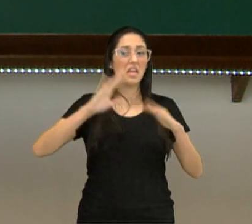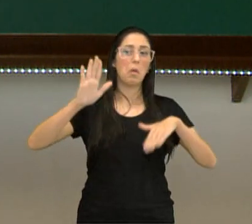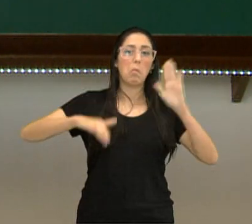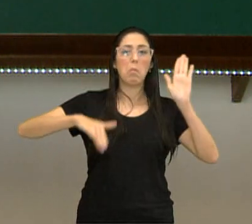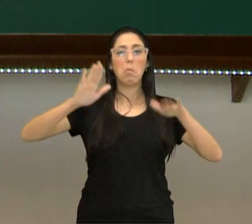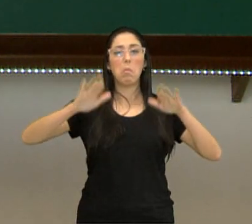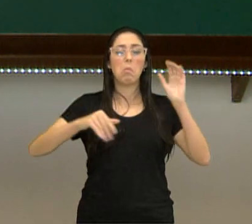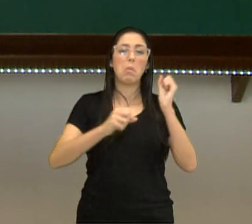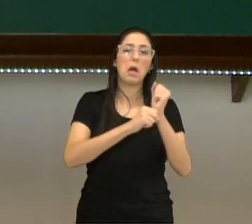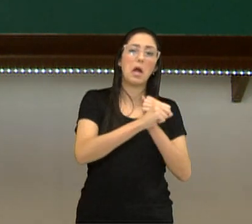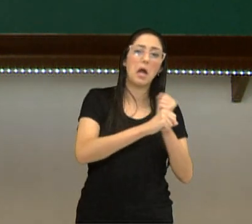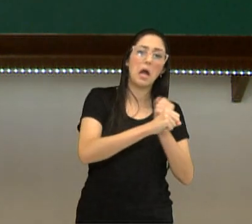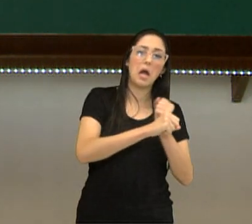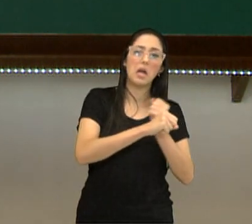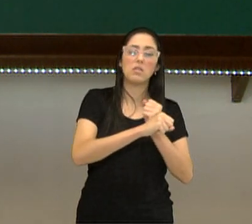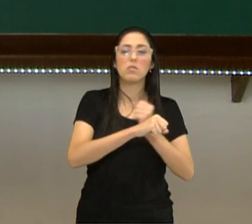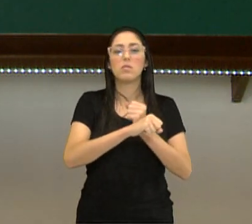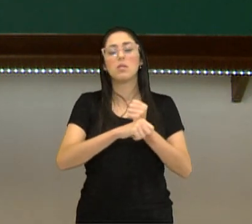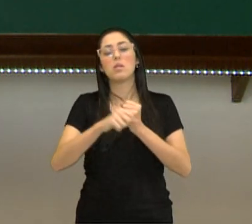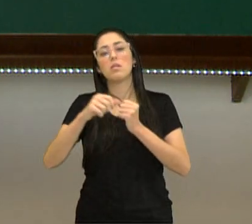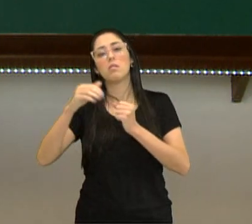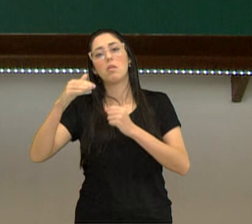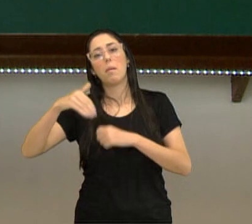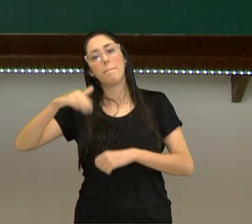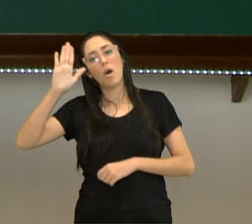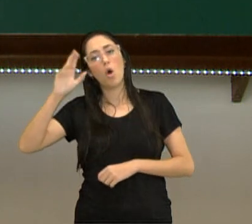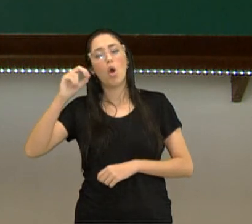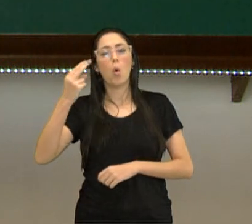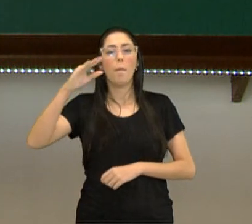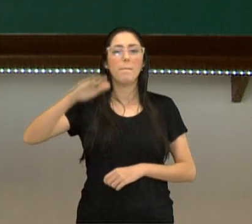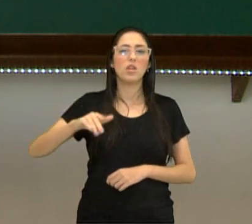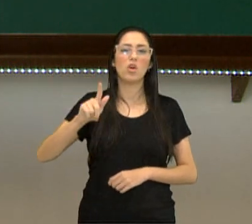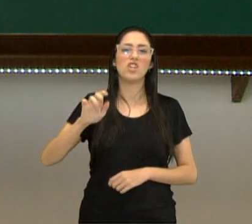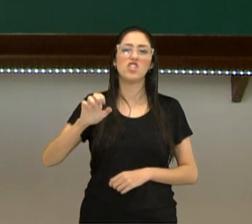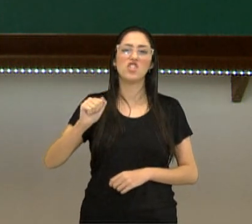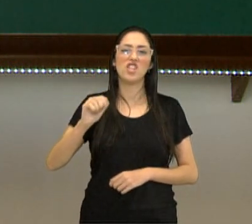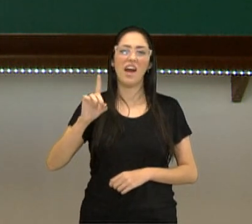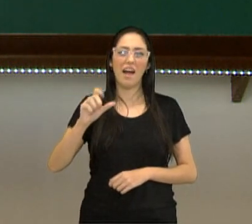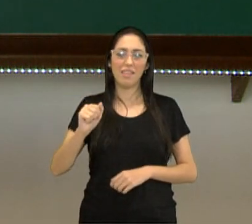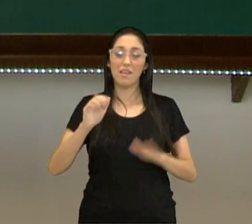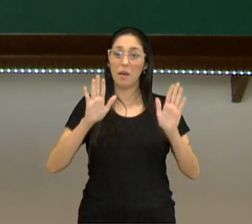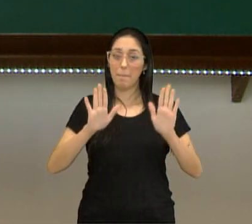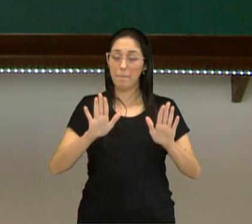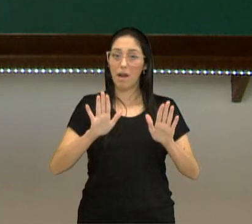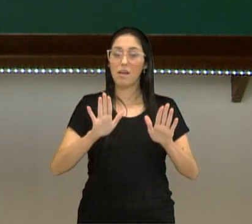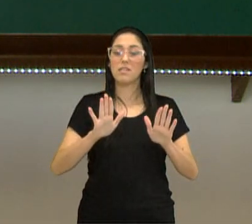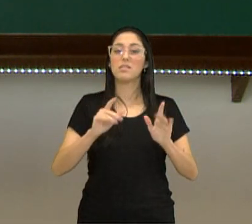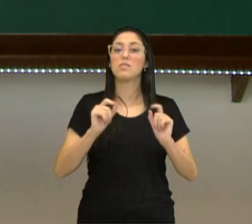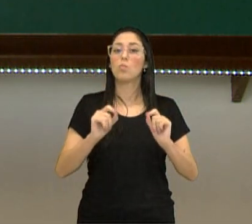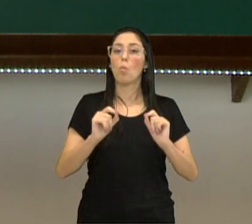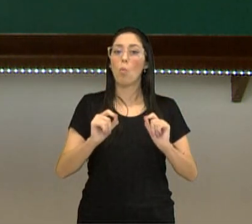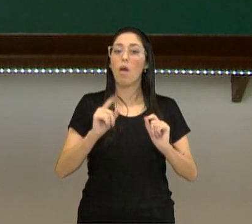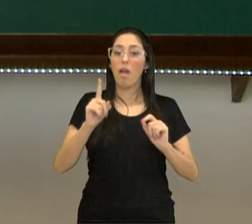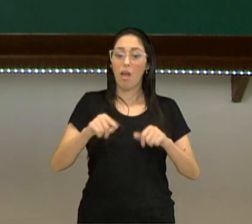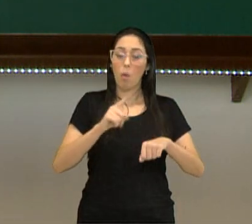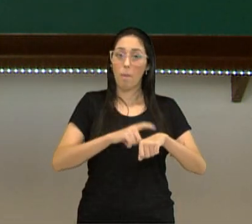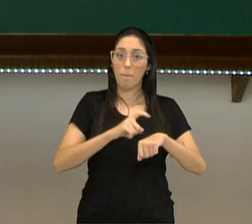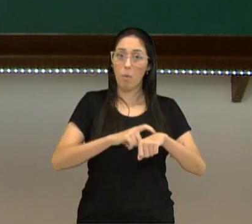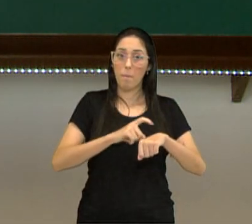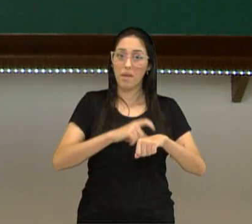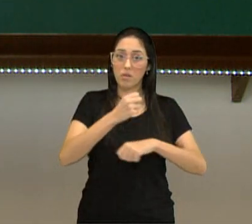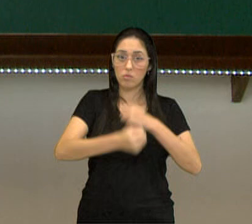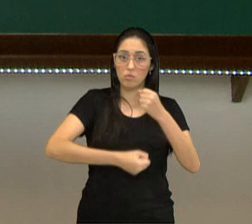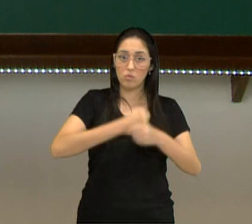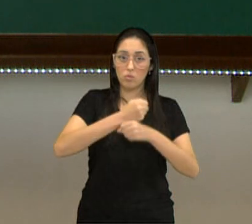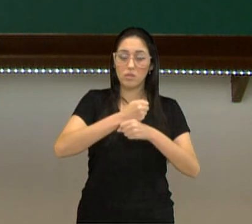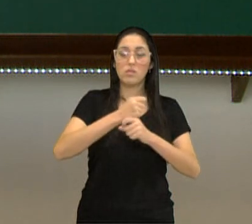numa incidência maior ou menor de geadas, porém observa-se que neste momento é o momento do ano onde as temperaturas são